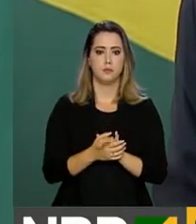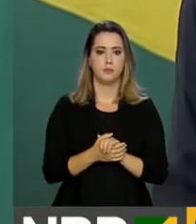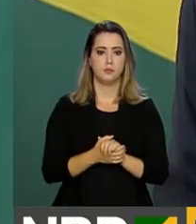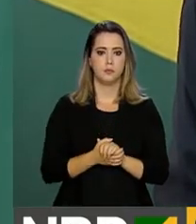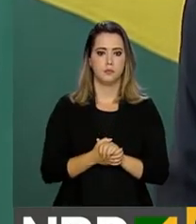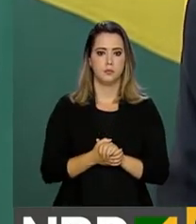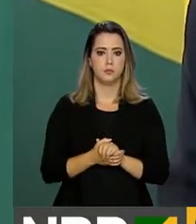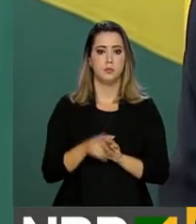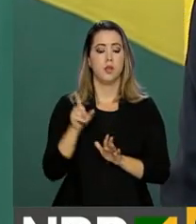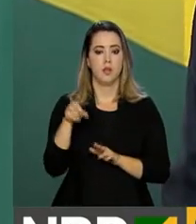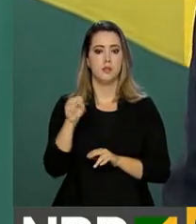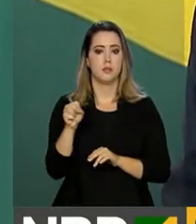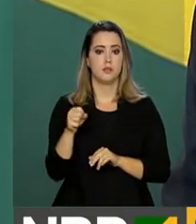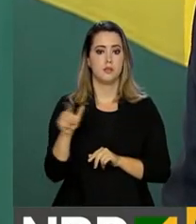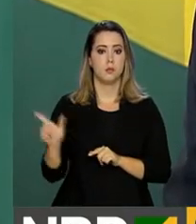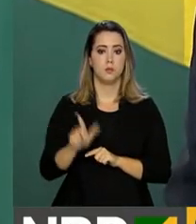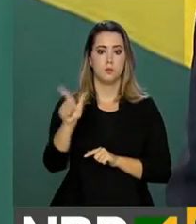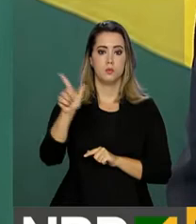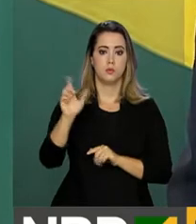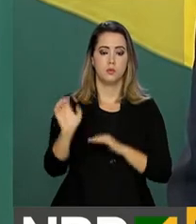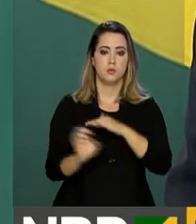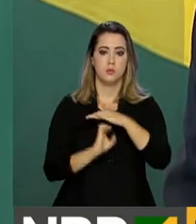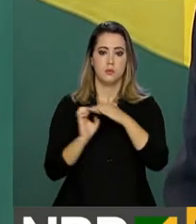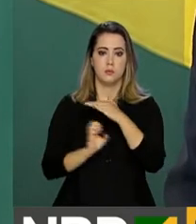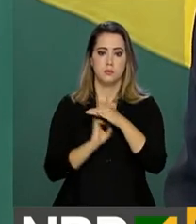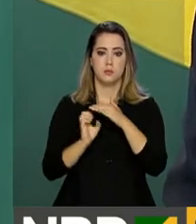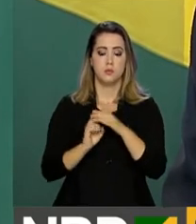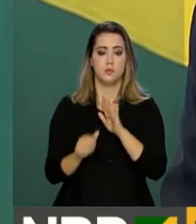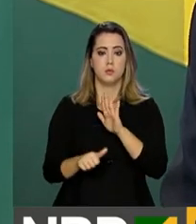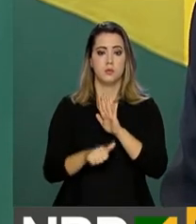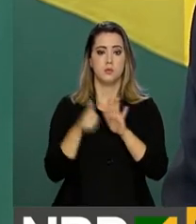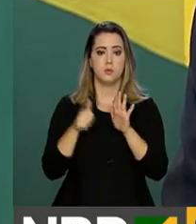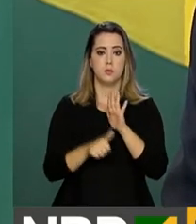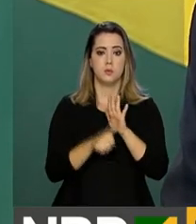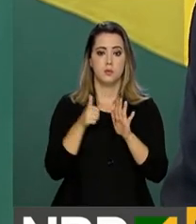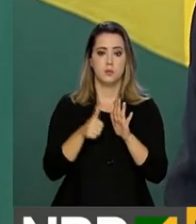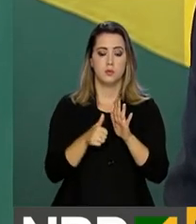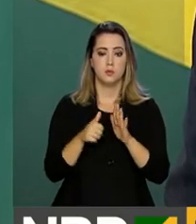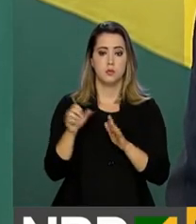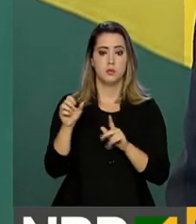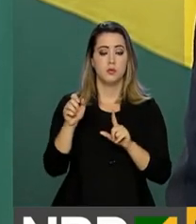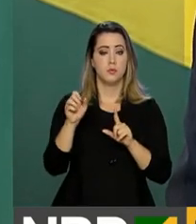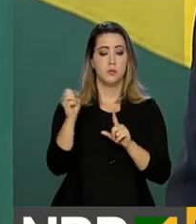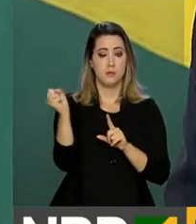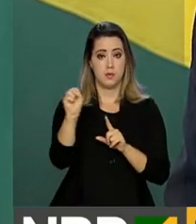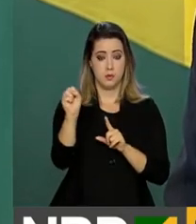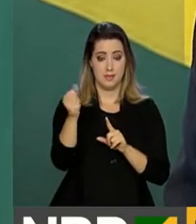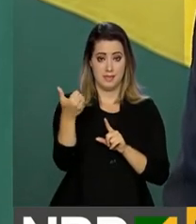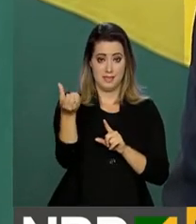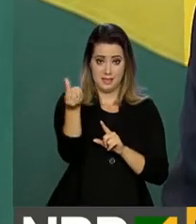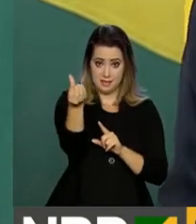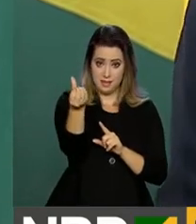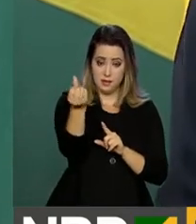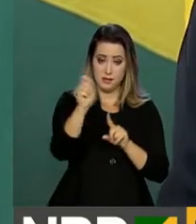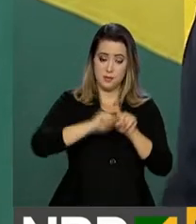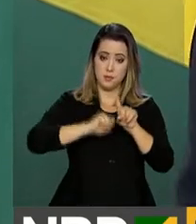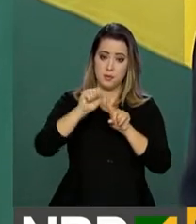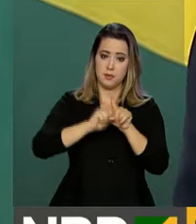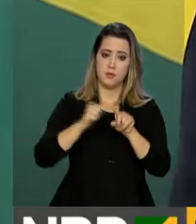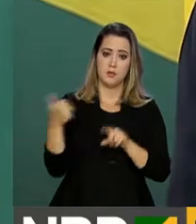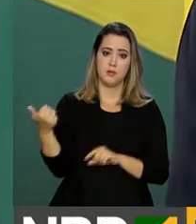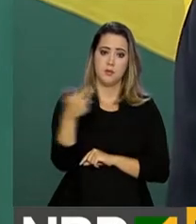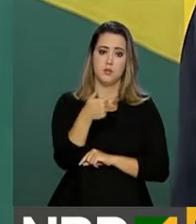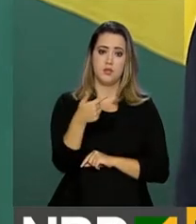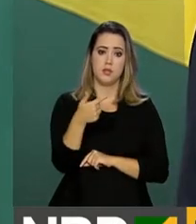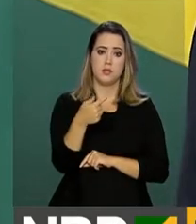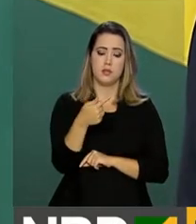assim o lucro das empresas estatais no primeiro semestre 2017 de 17